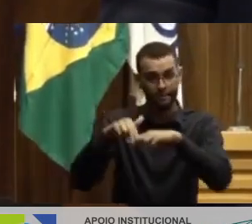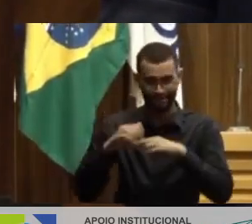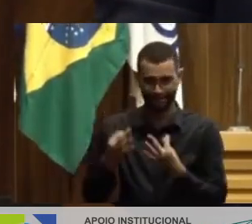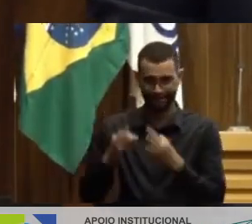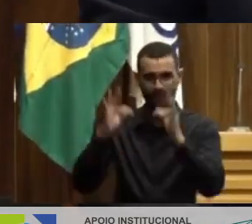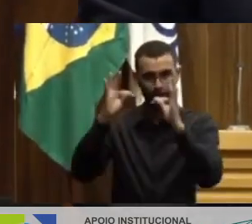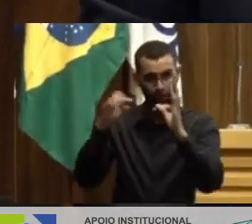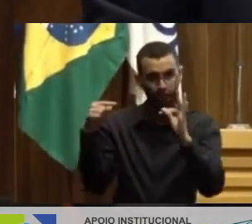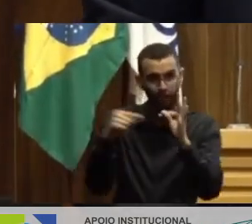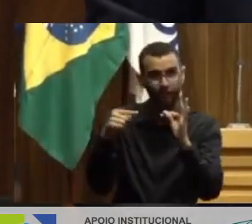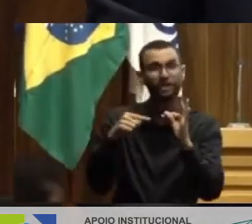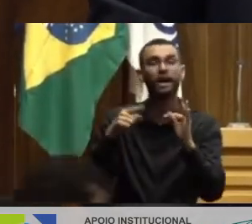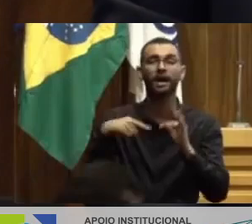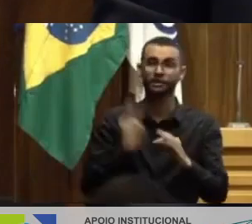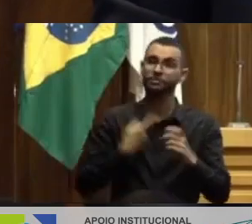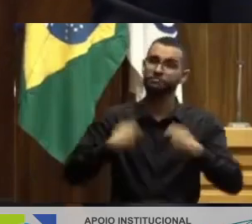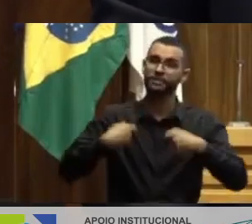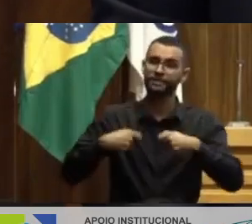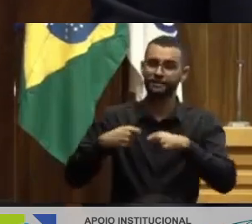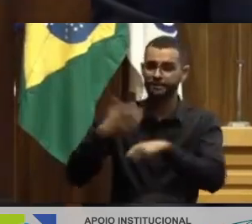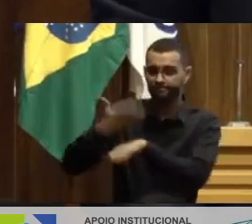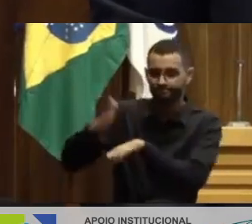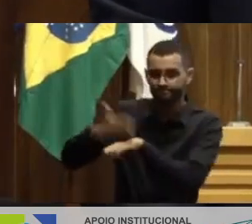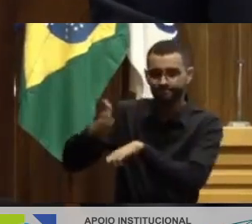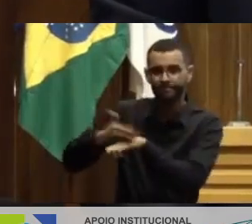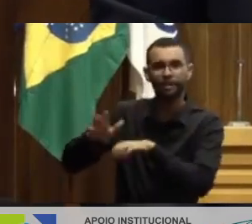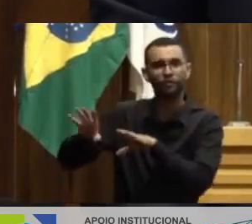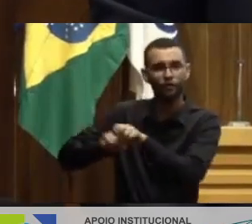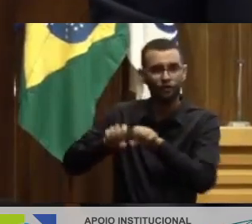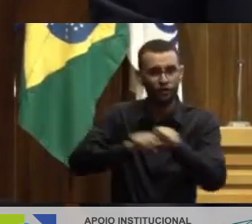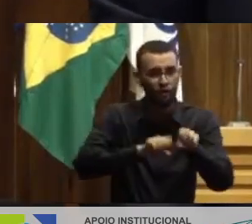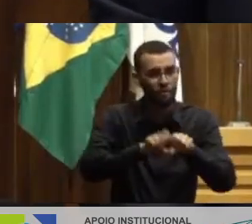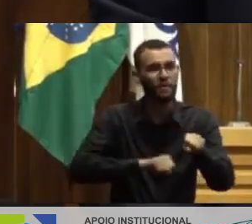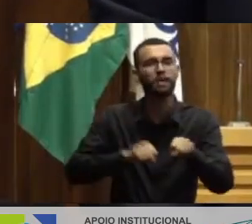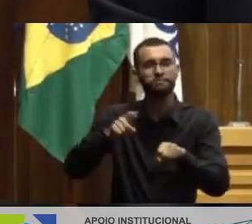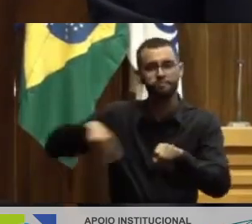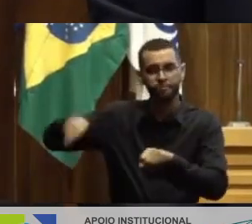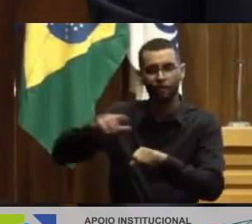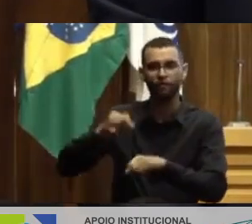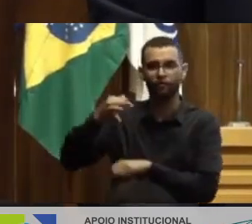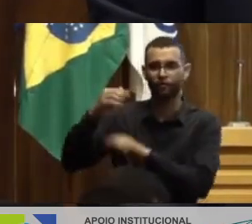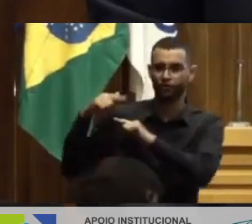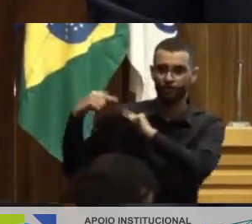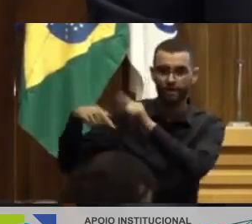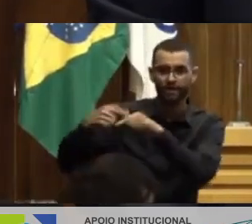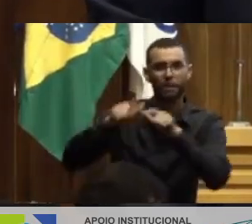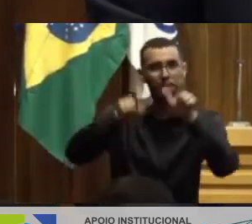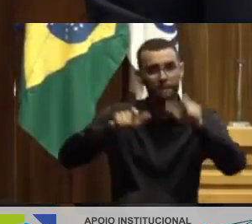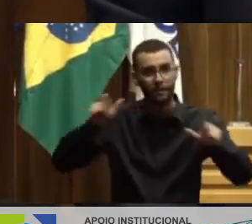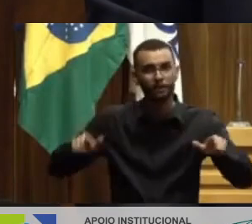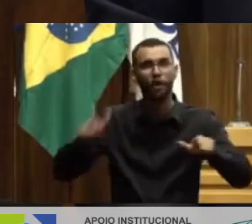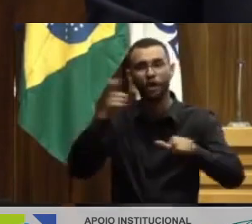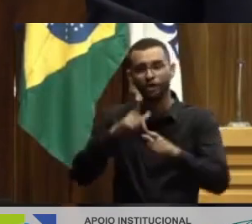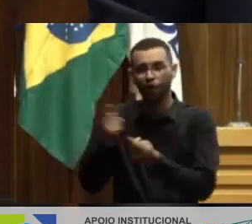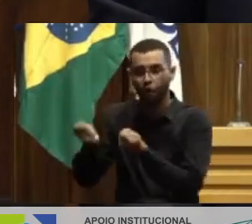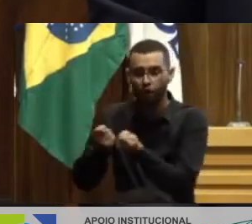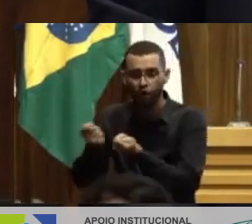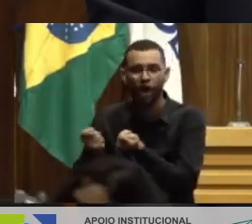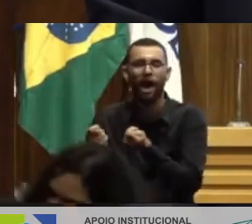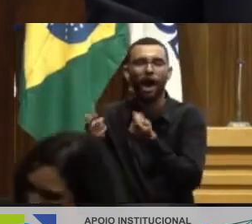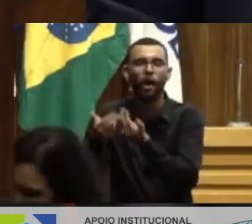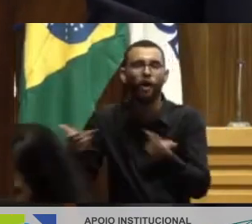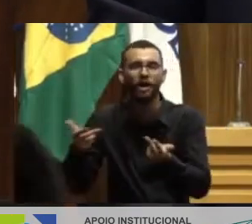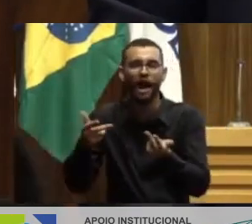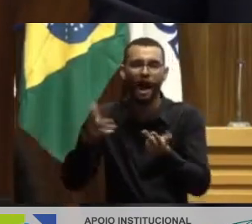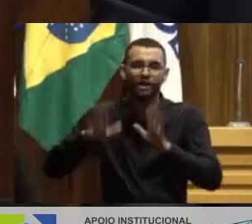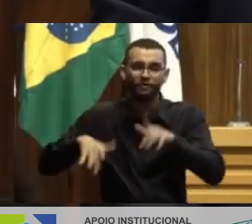precisa preparar as futuras gerações para competências e habilidades que as máquinas e que os robôs não conseguem dar conta. E é por